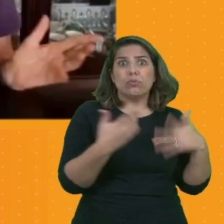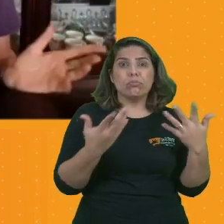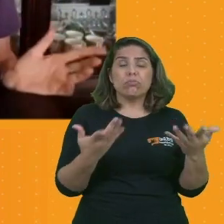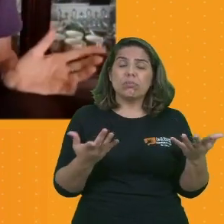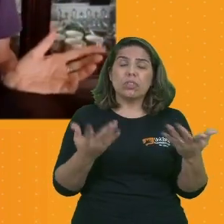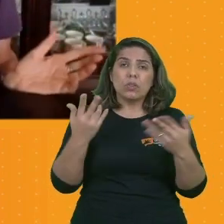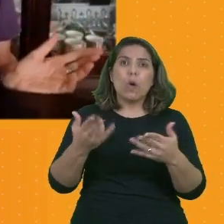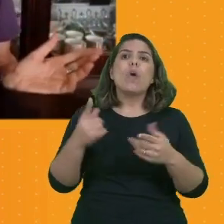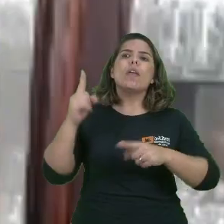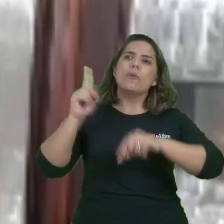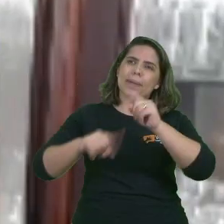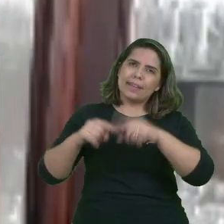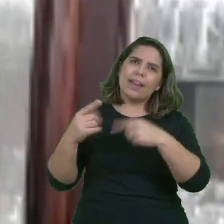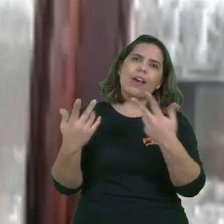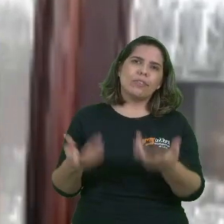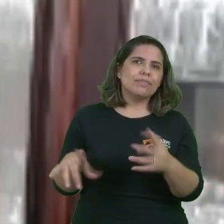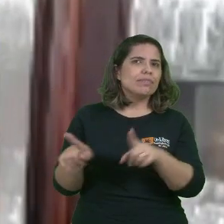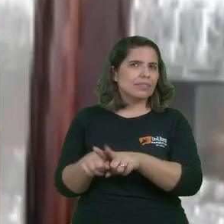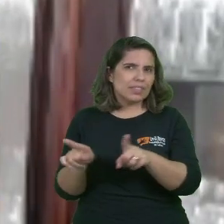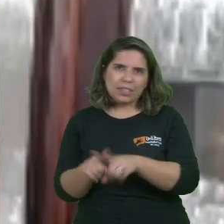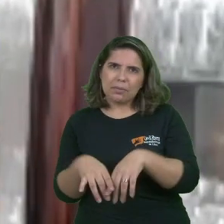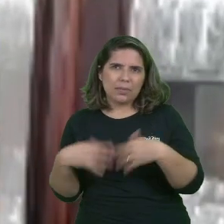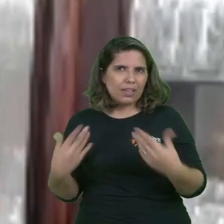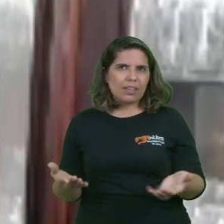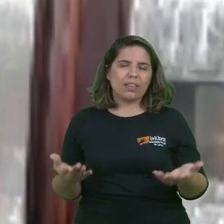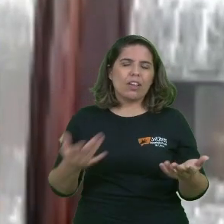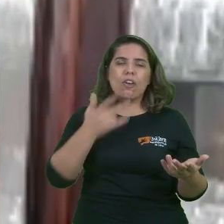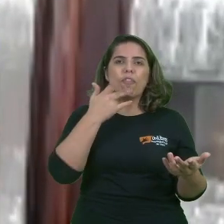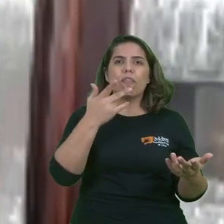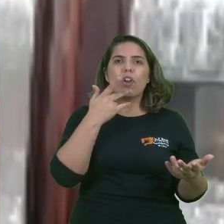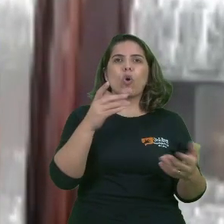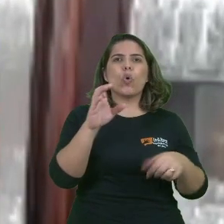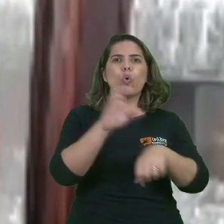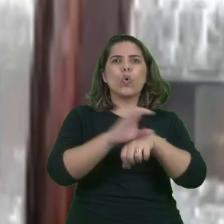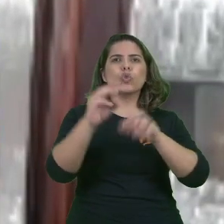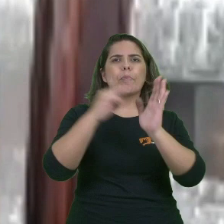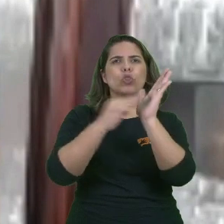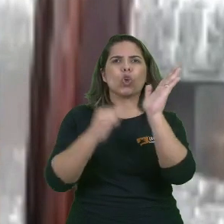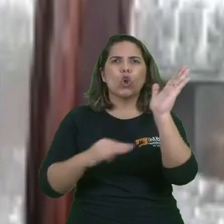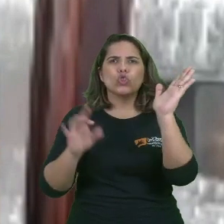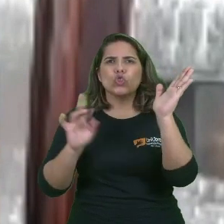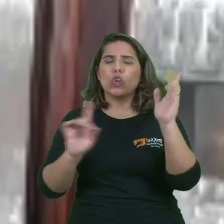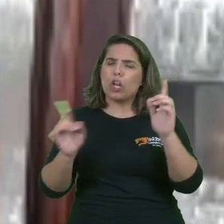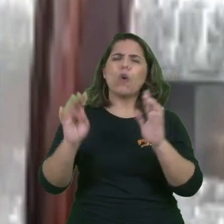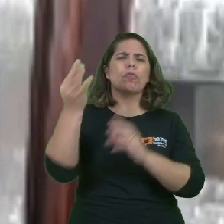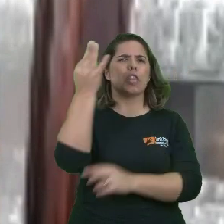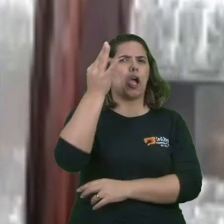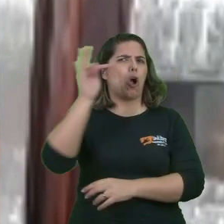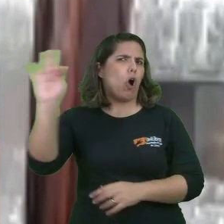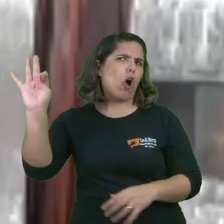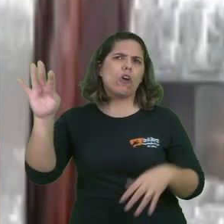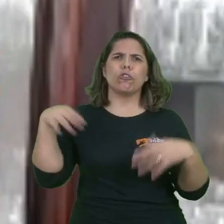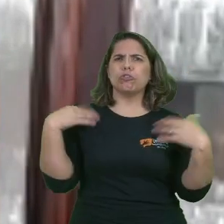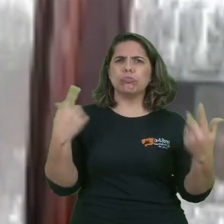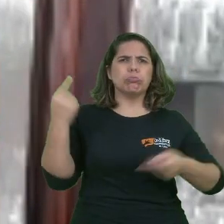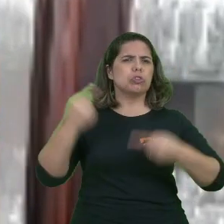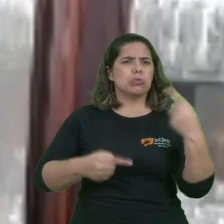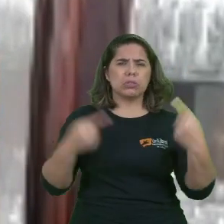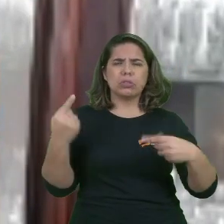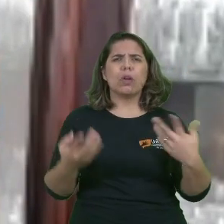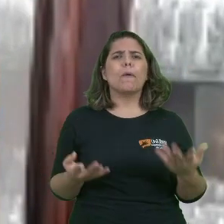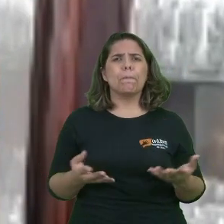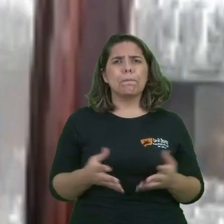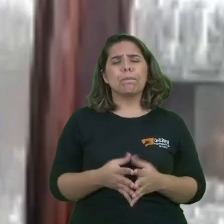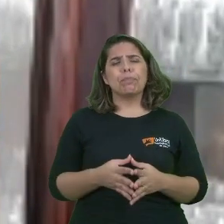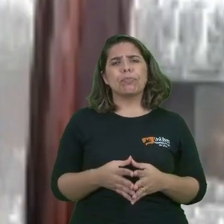outro que a pintura mas o sejam metodológico o sol chegar